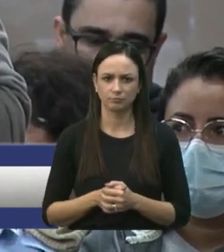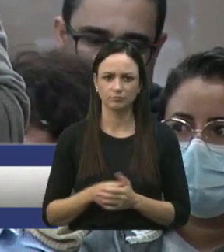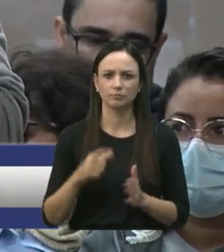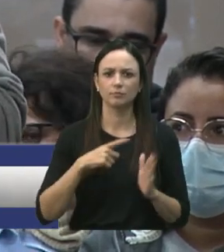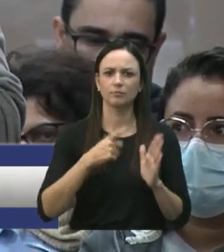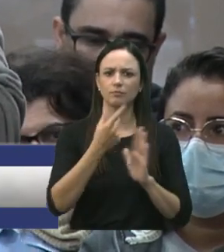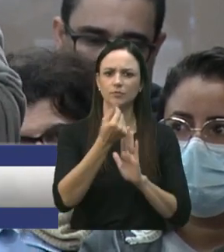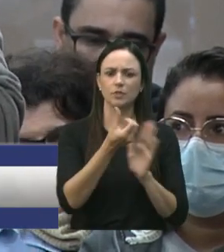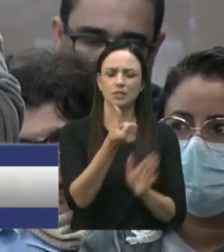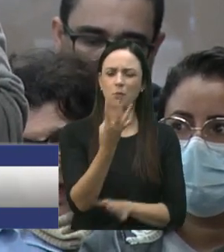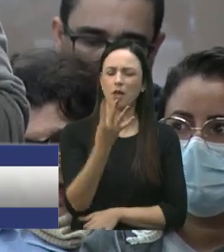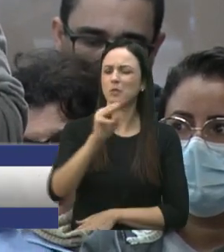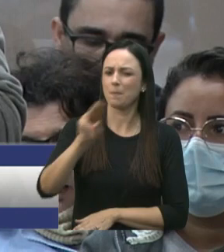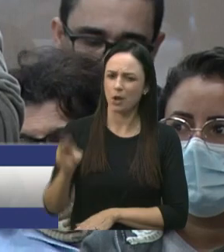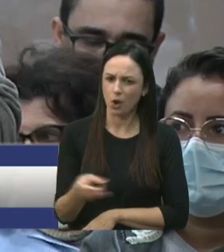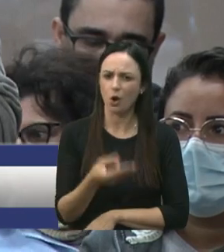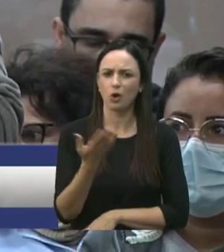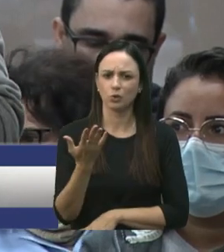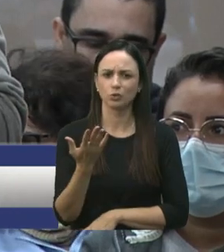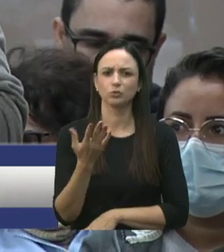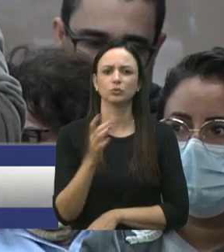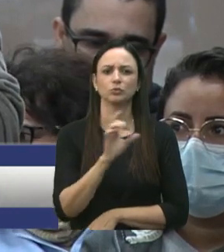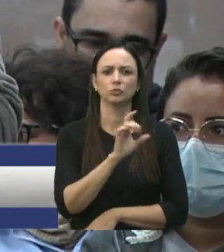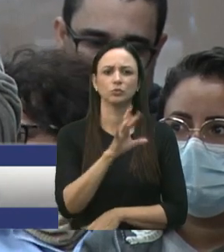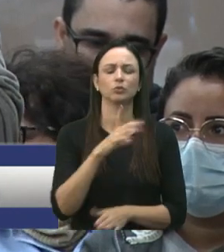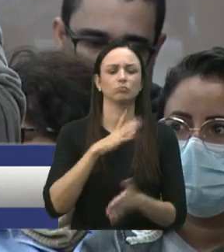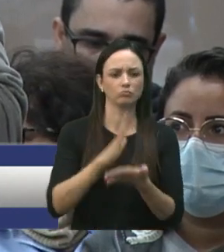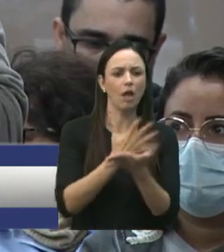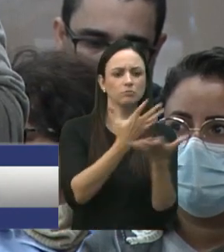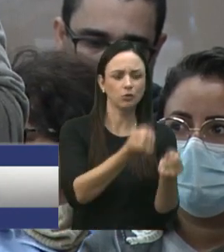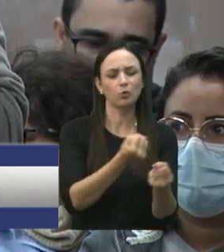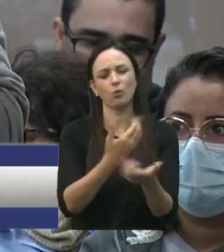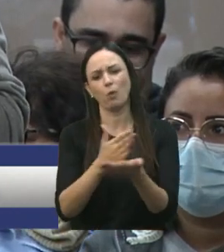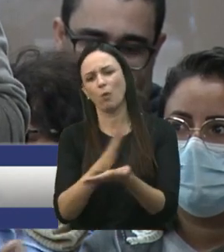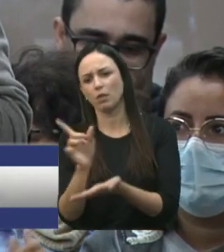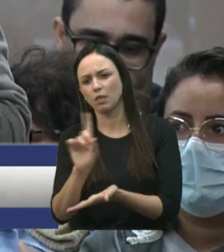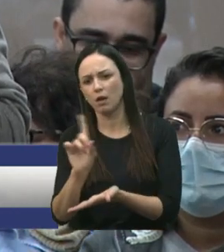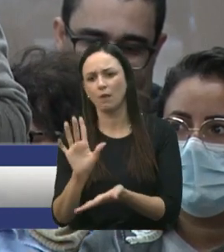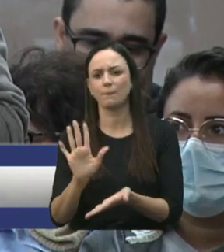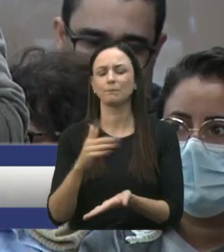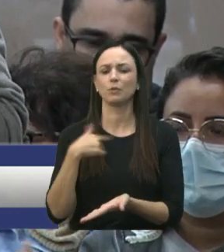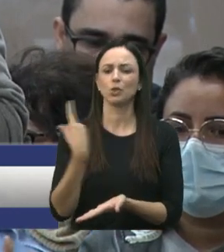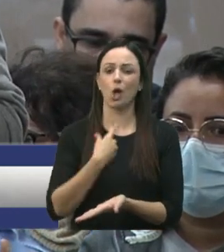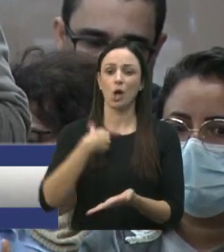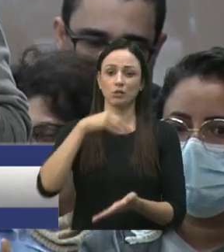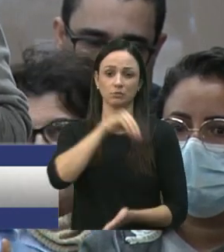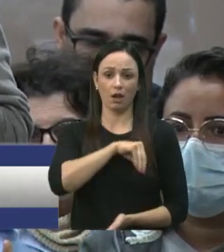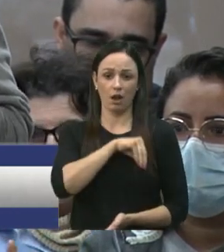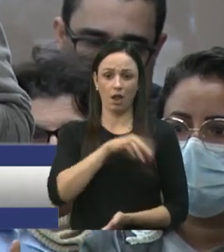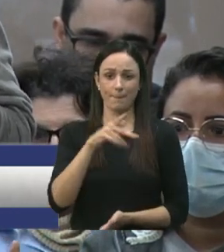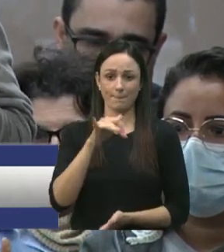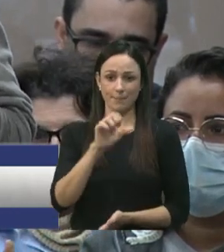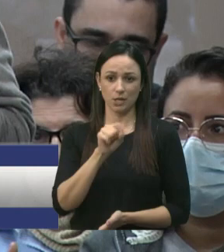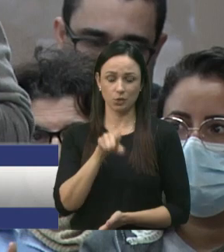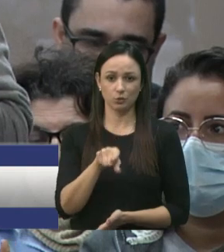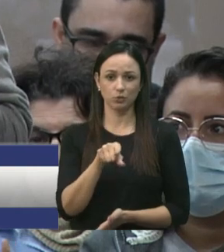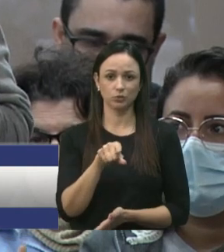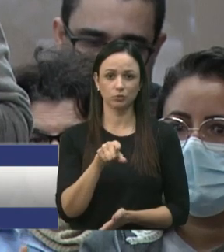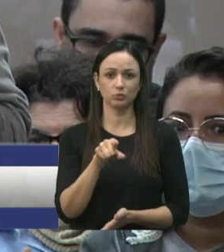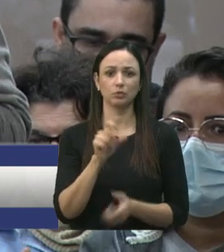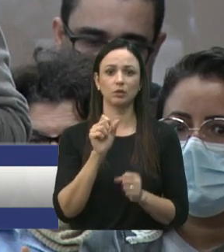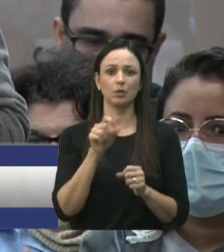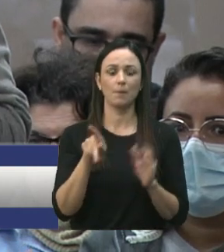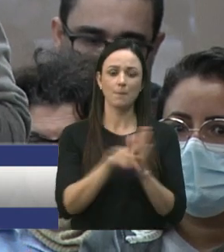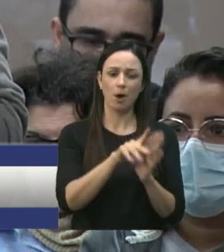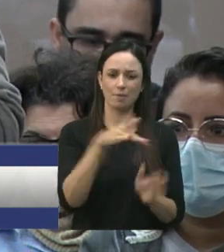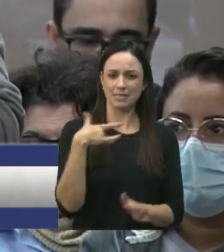de 64 milhões, foram atendidos umas sim, outras não. O nosso piso da enfermagem poderia ter sido uma reivindicação que a